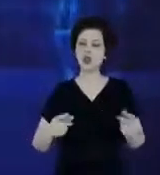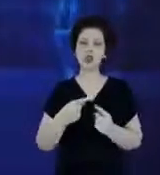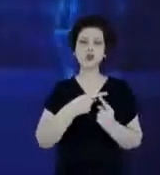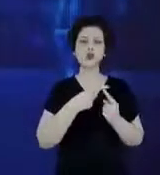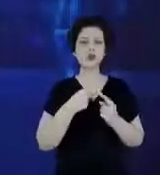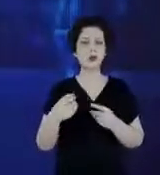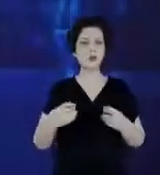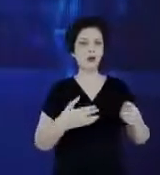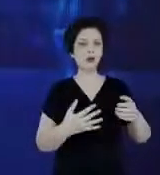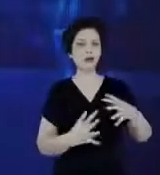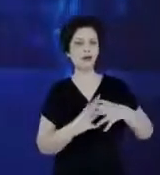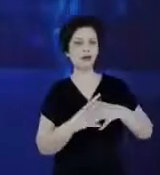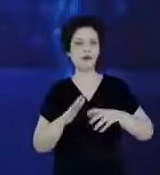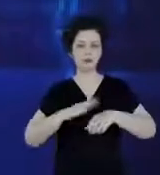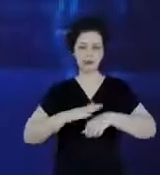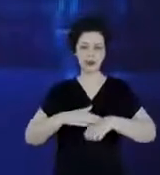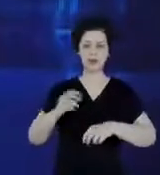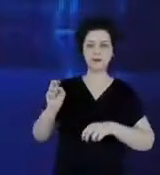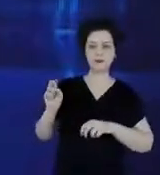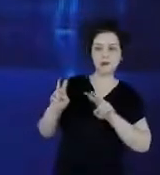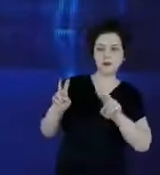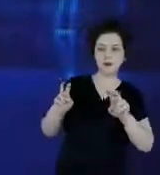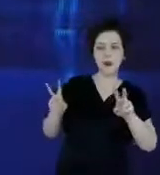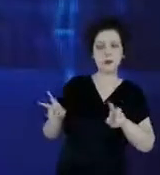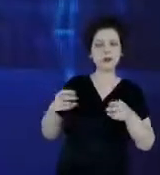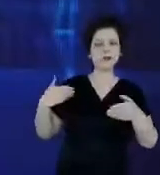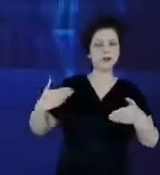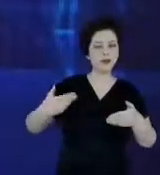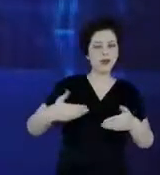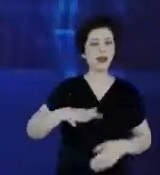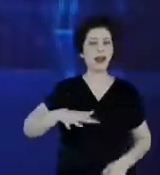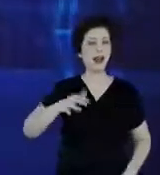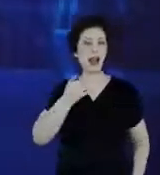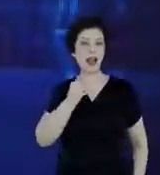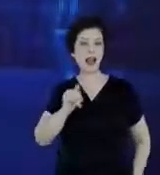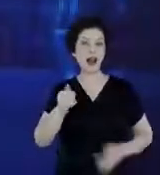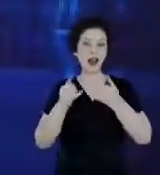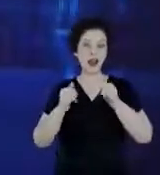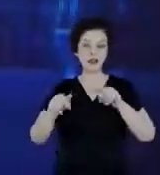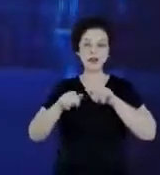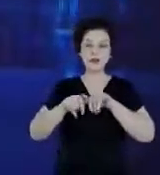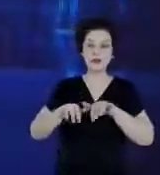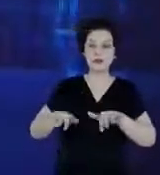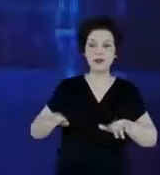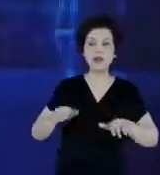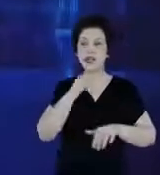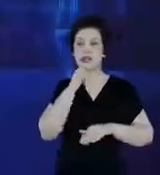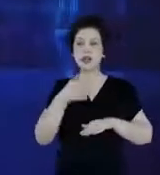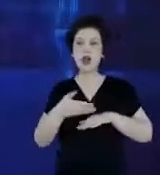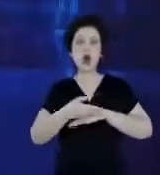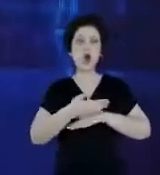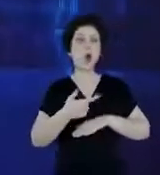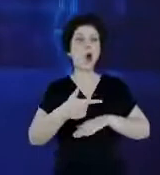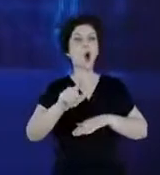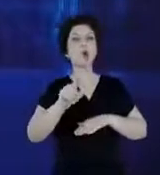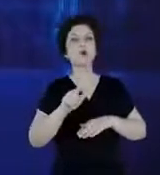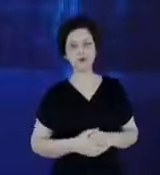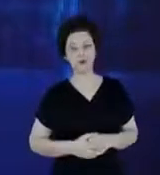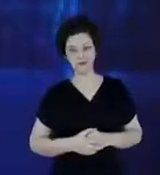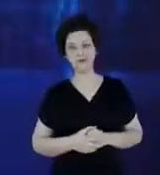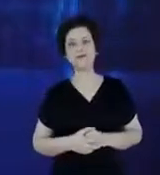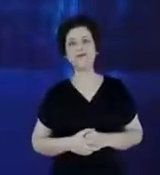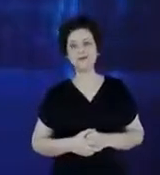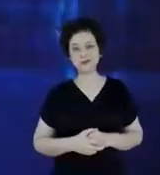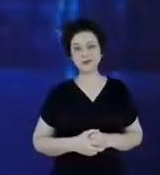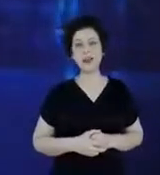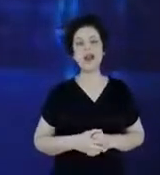tem visto isso ocorrer, por exemplo, no setor elétrico, no segmento da distribuição, com a entrada de outros atores, é fundamental